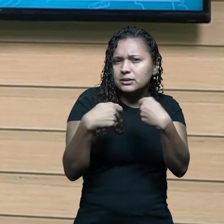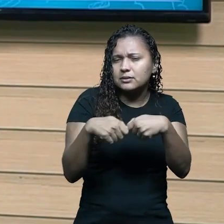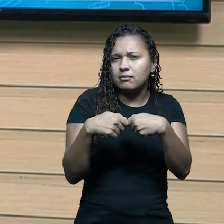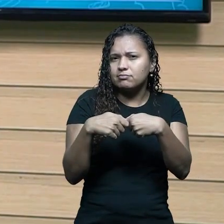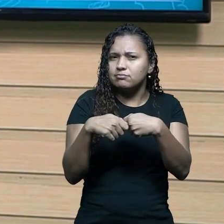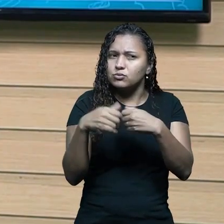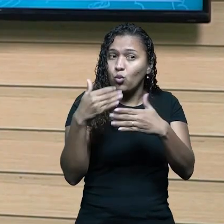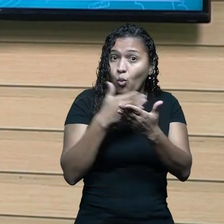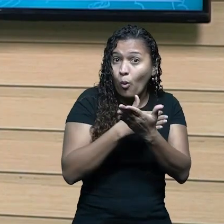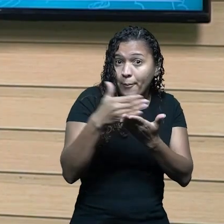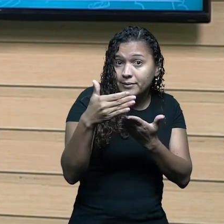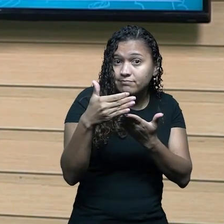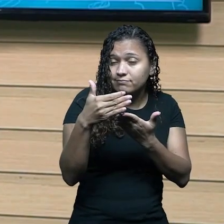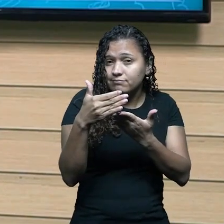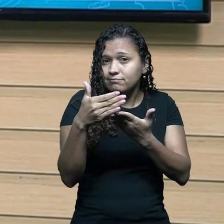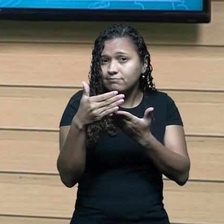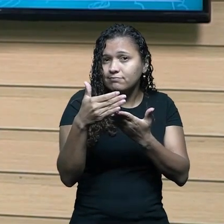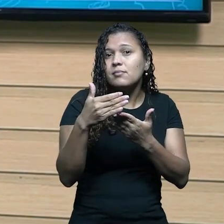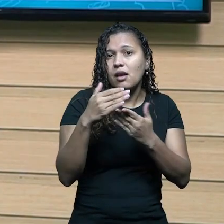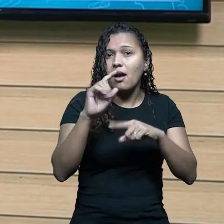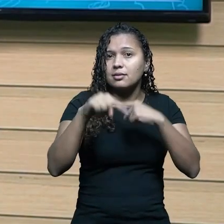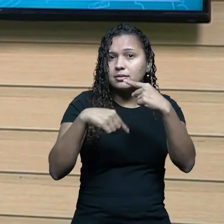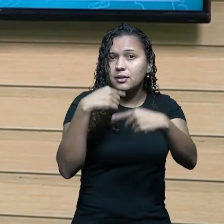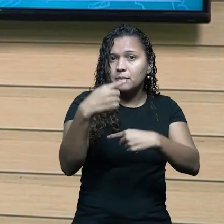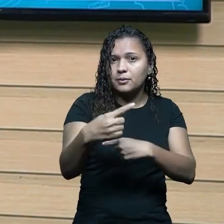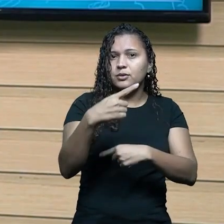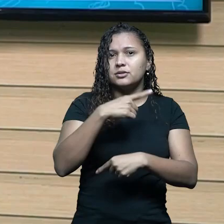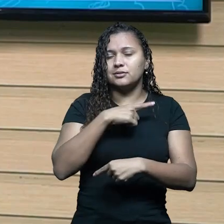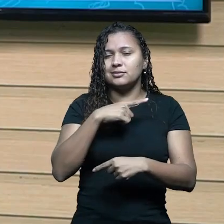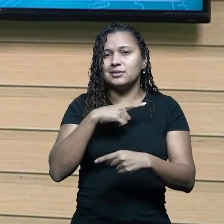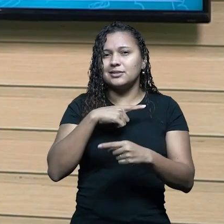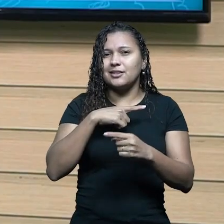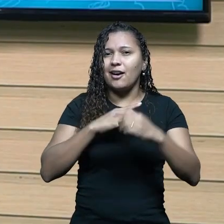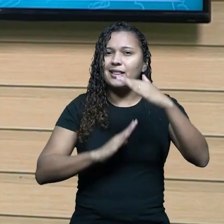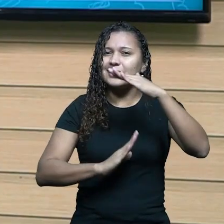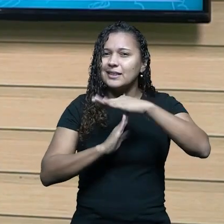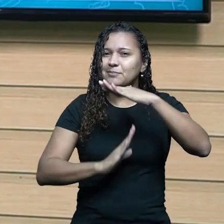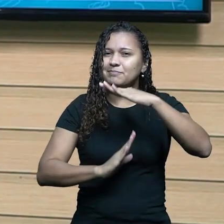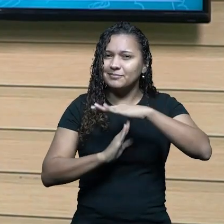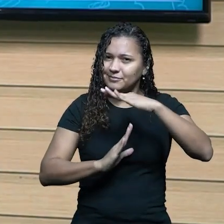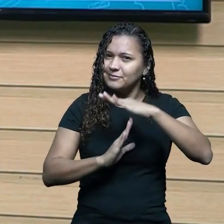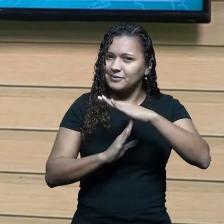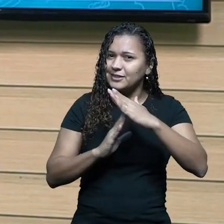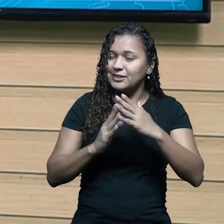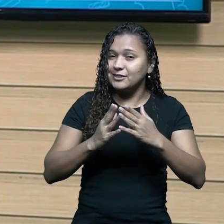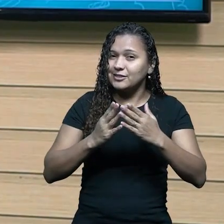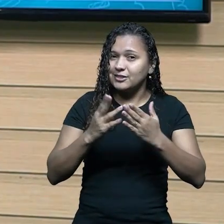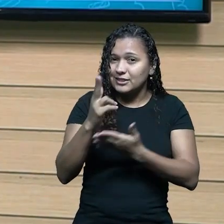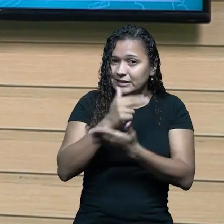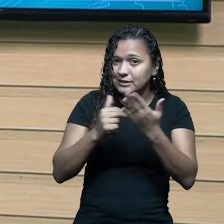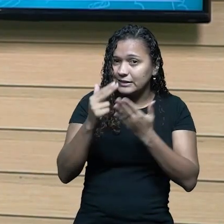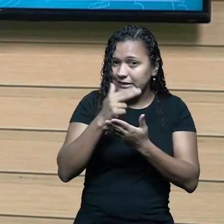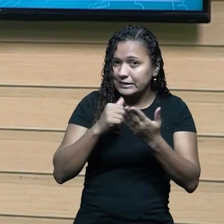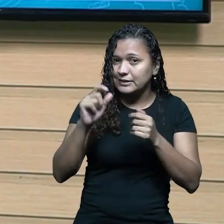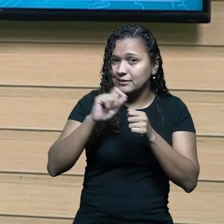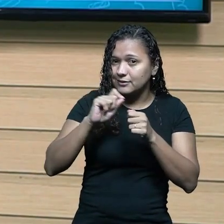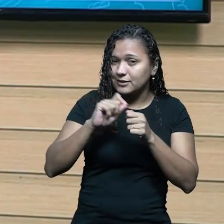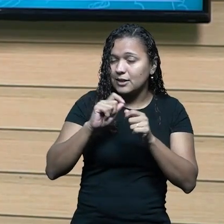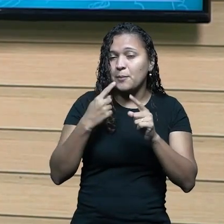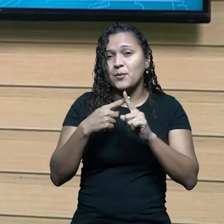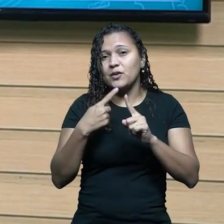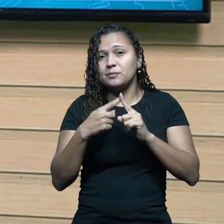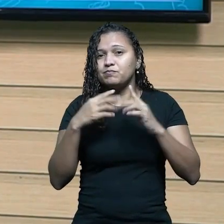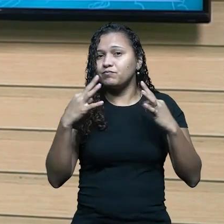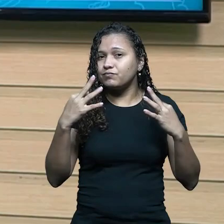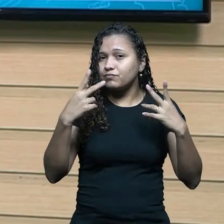um ponto. E a partir daí tem um limite para a produção do desenho. Por quê? Porque toda